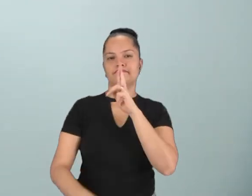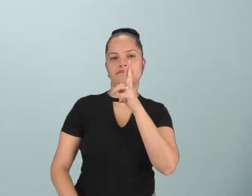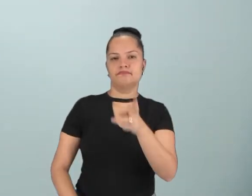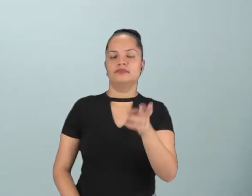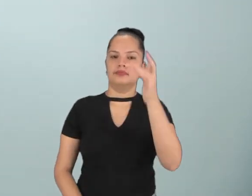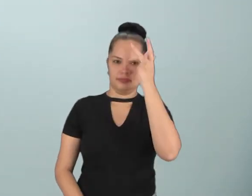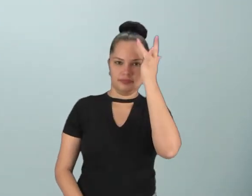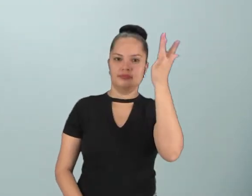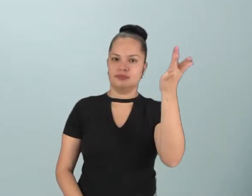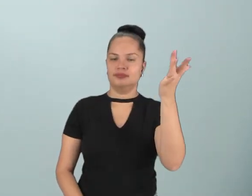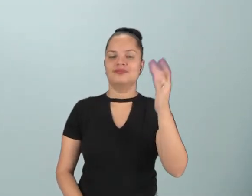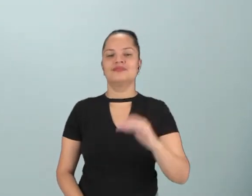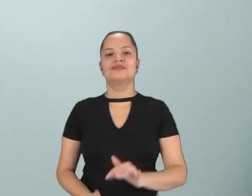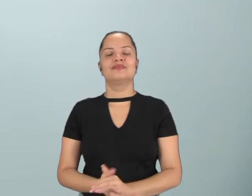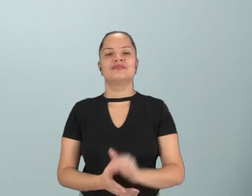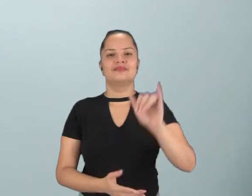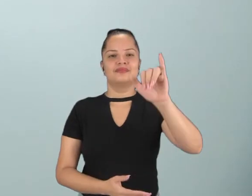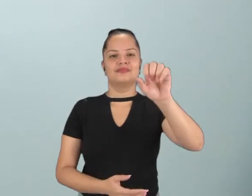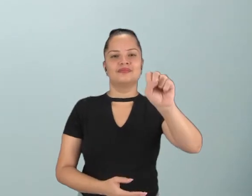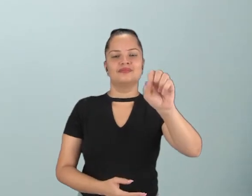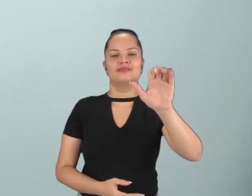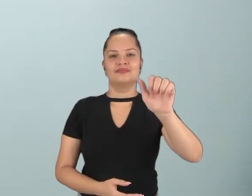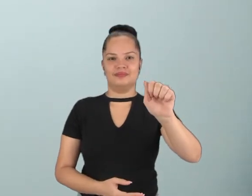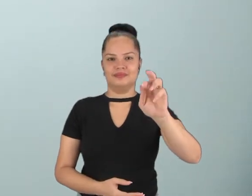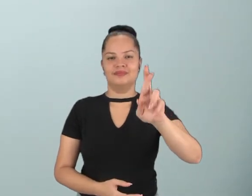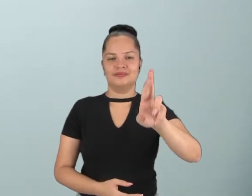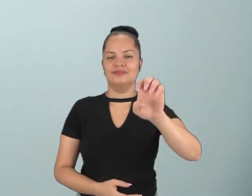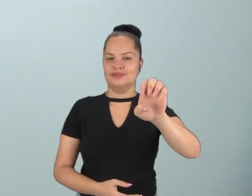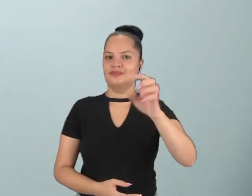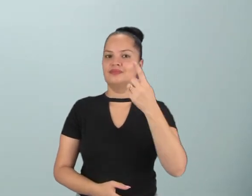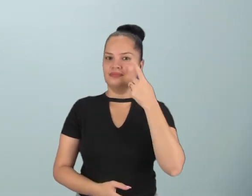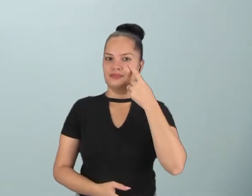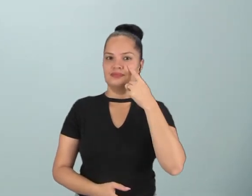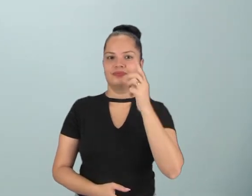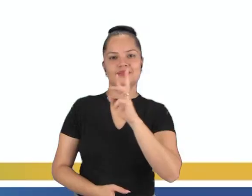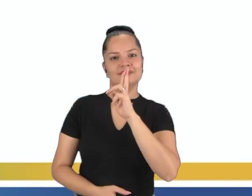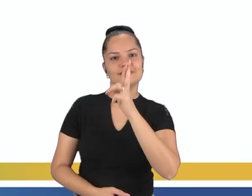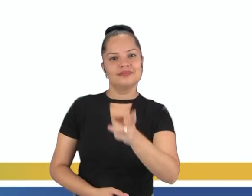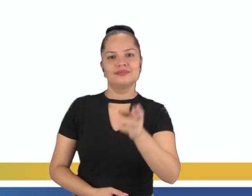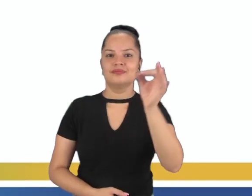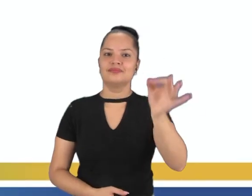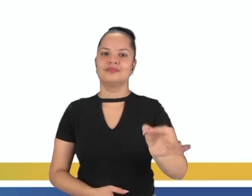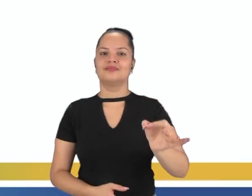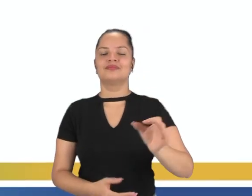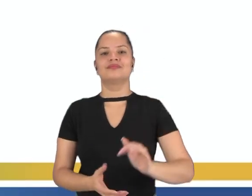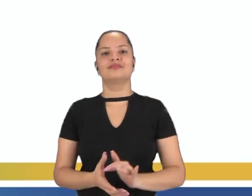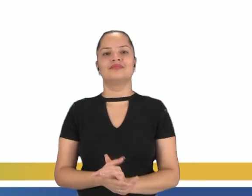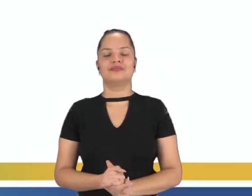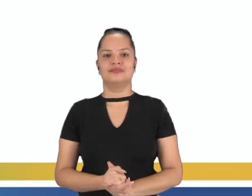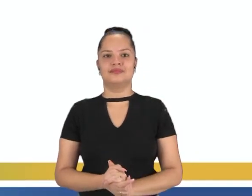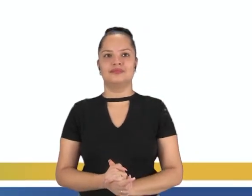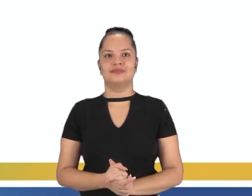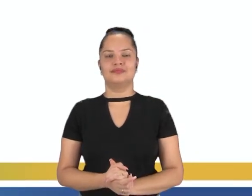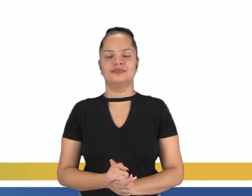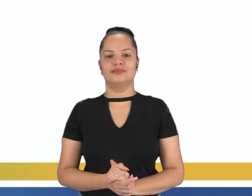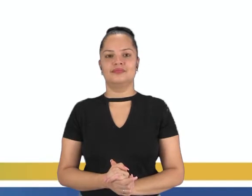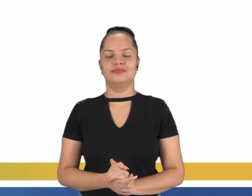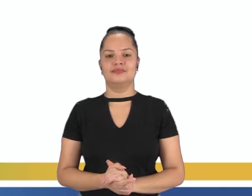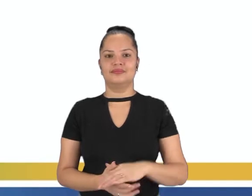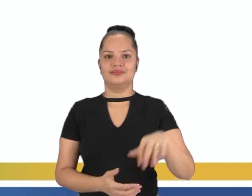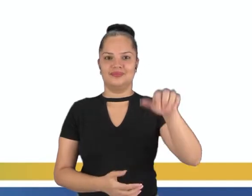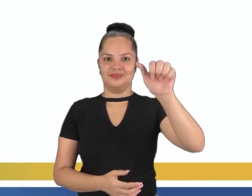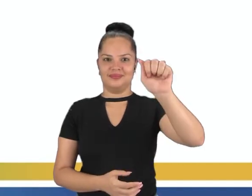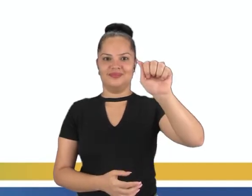e onde usar o there are, certo? Então vamos lá? Vamos ver a resposta juntos? Então, a resposta ficou assim. Na letra A, there